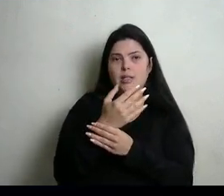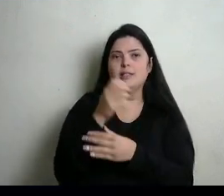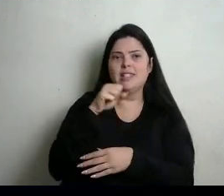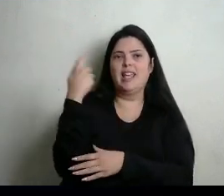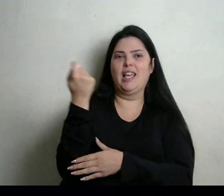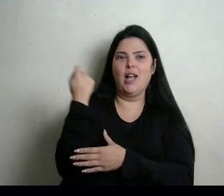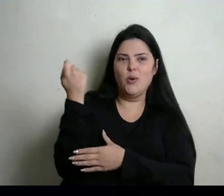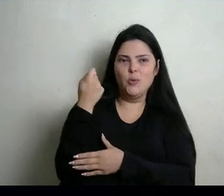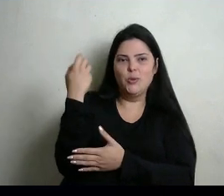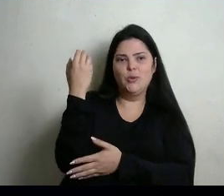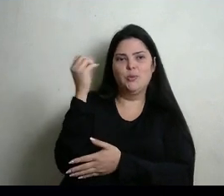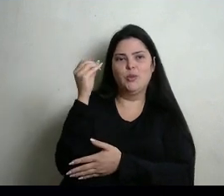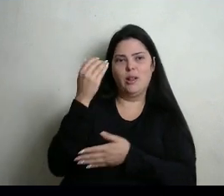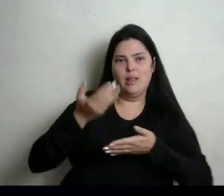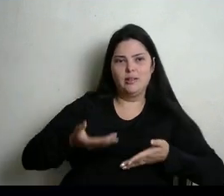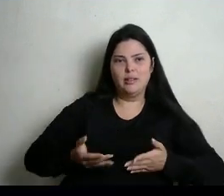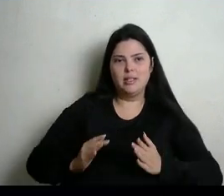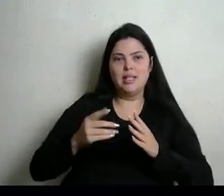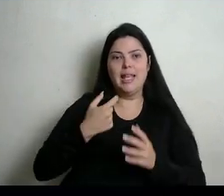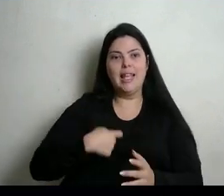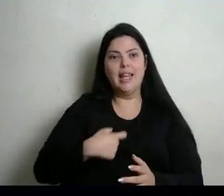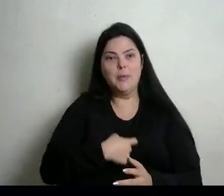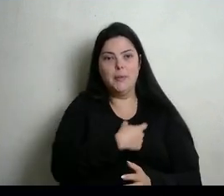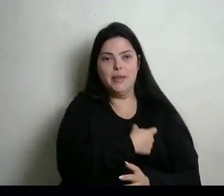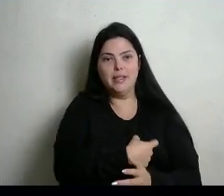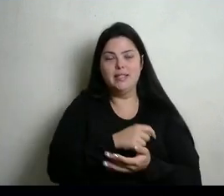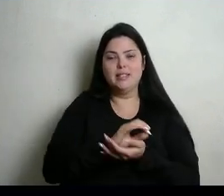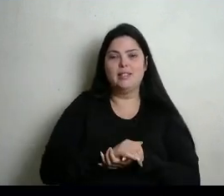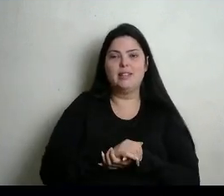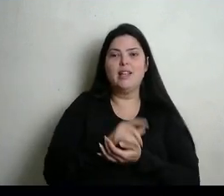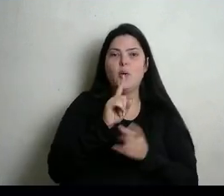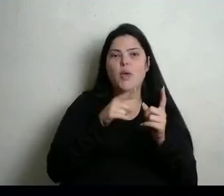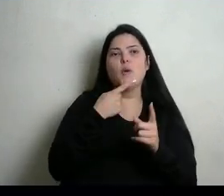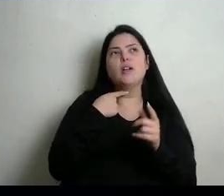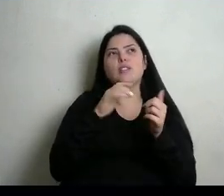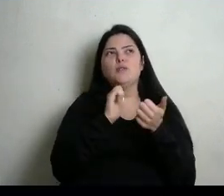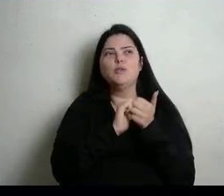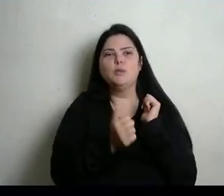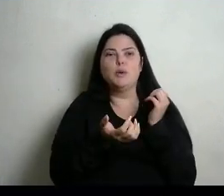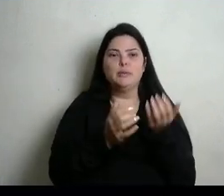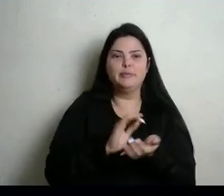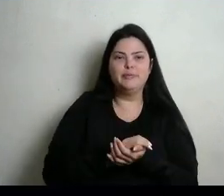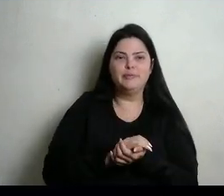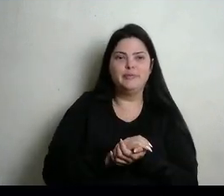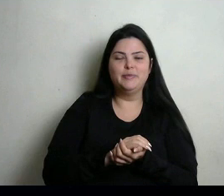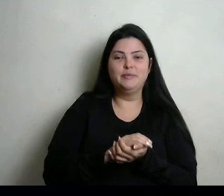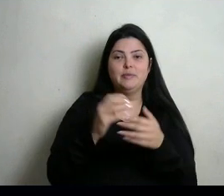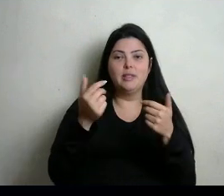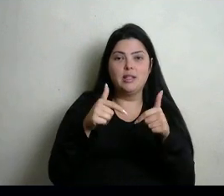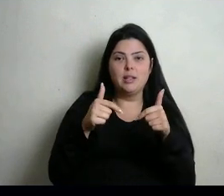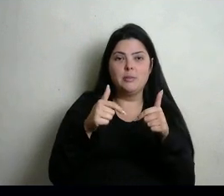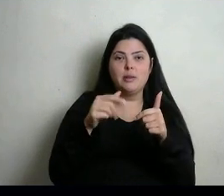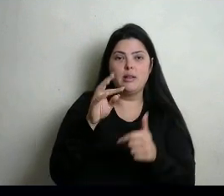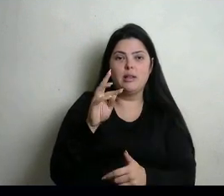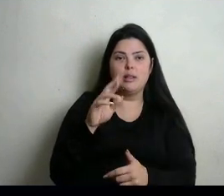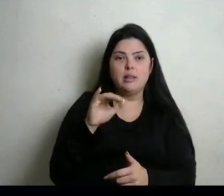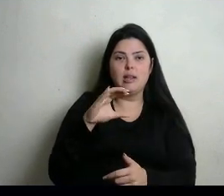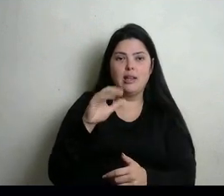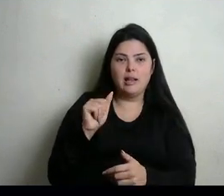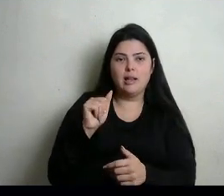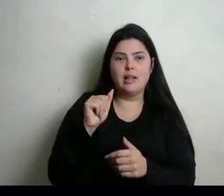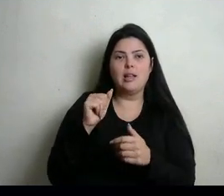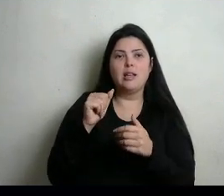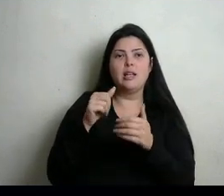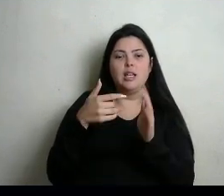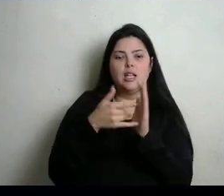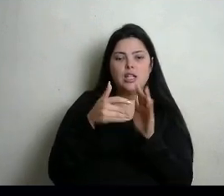Alegre, gremista, se alguém aqui gosta de futebol. Eu trabalho na Trinca como desenvolvedor full stack